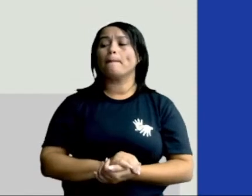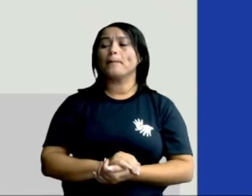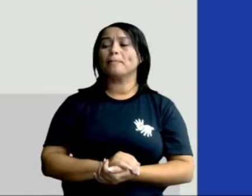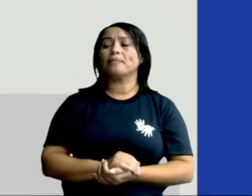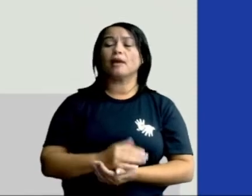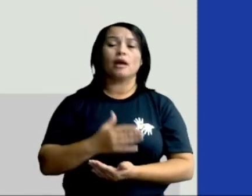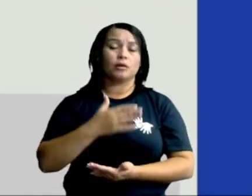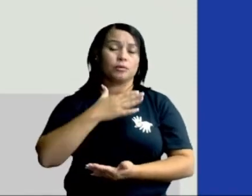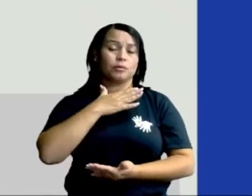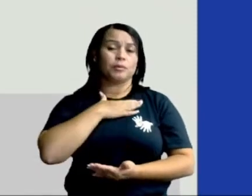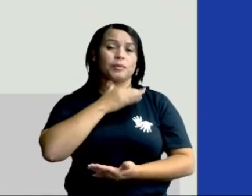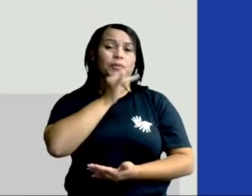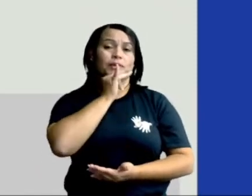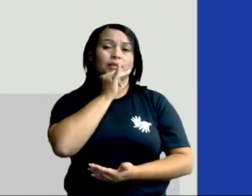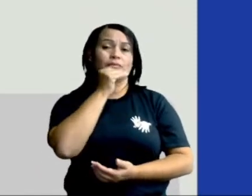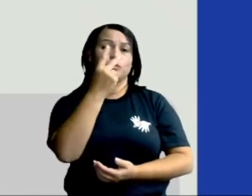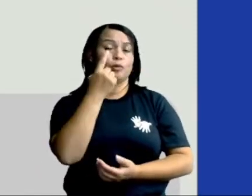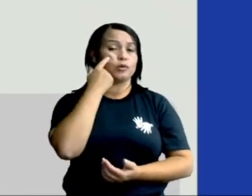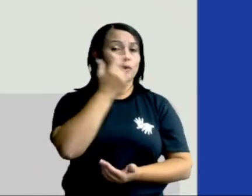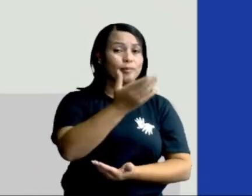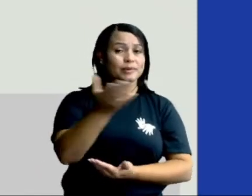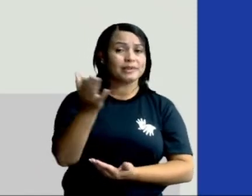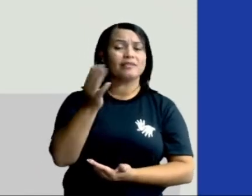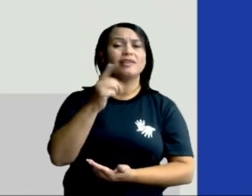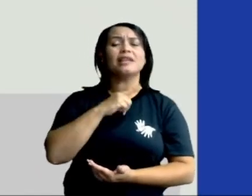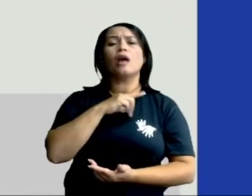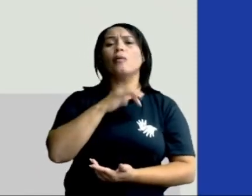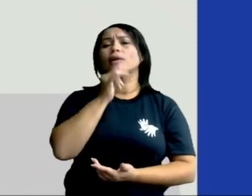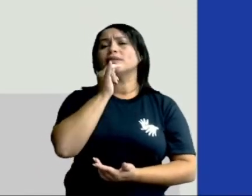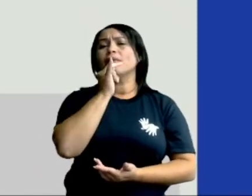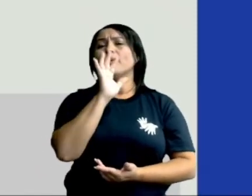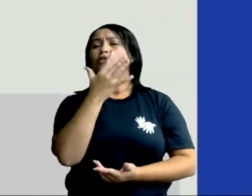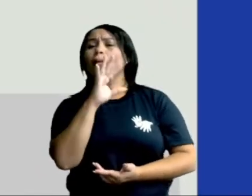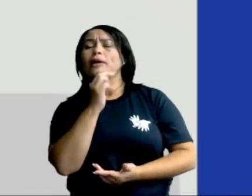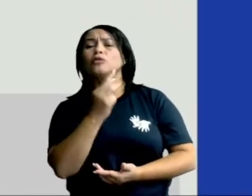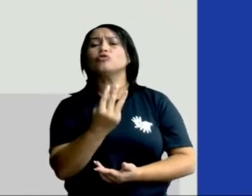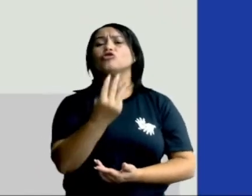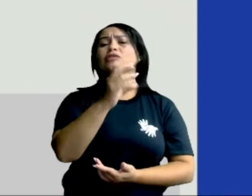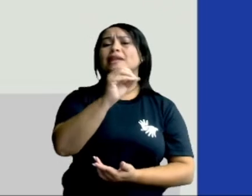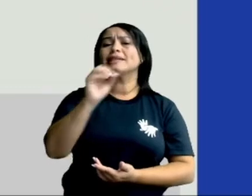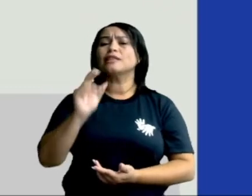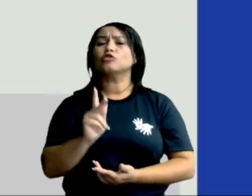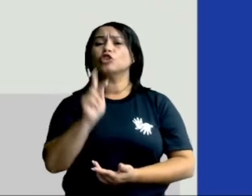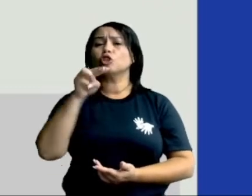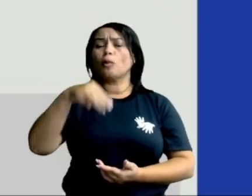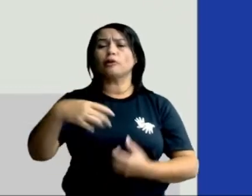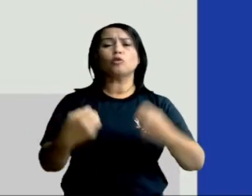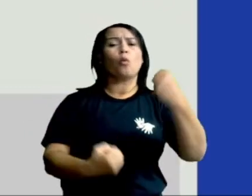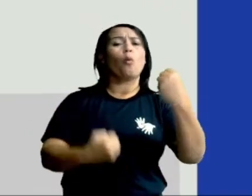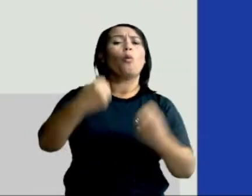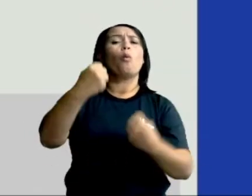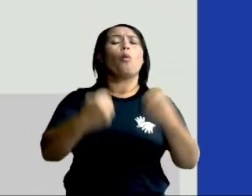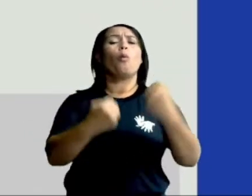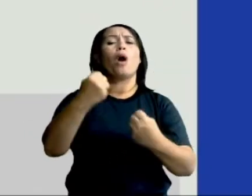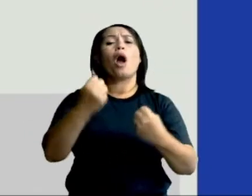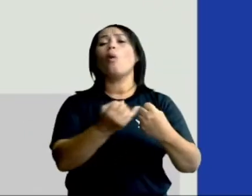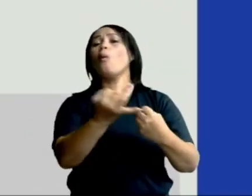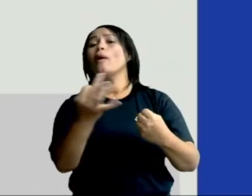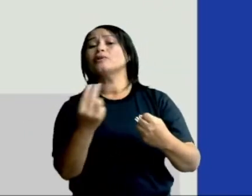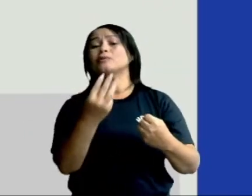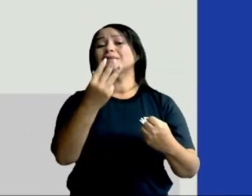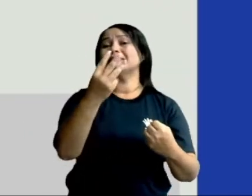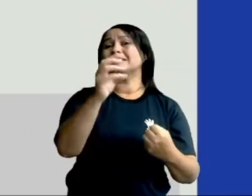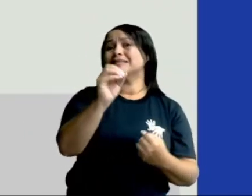meu exemplo 2, eu tenho o seguinte. Para percorrer 300 quilômetros, um carro gastou 30 litros de